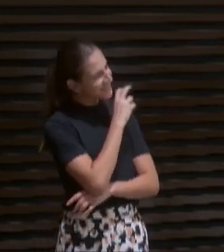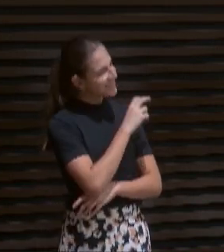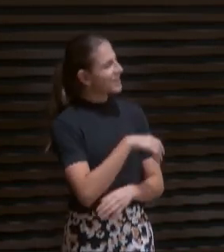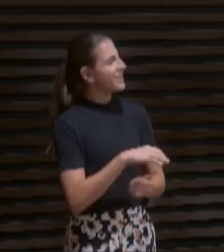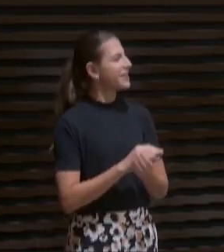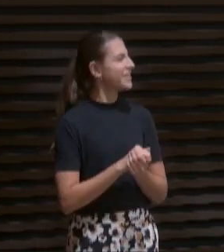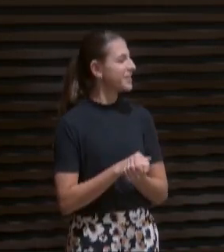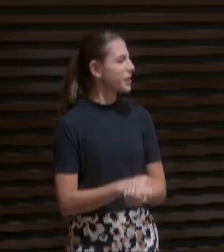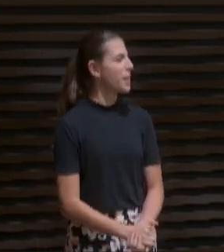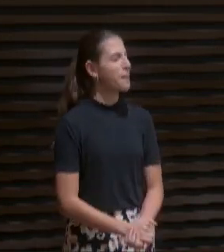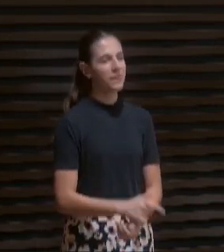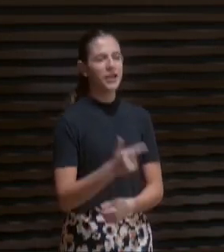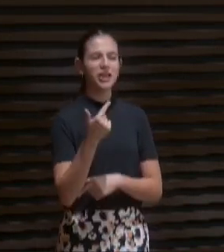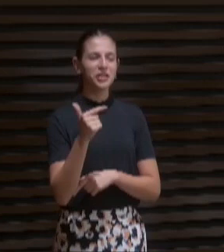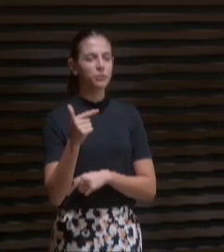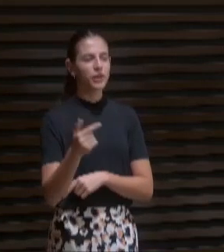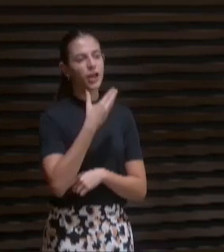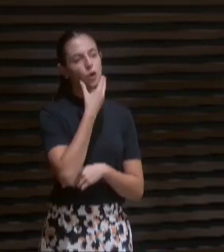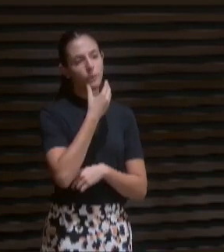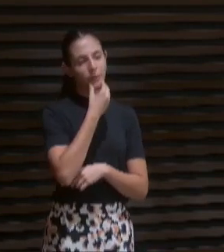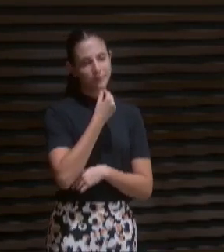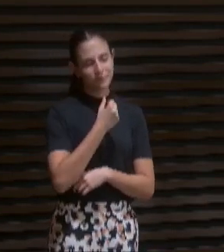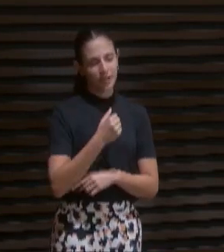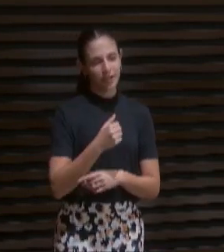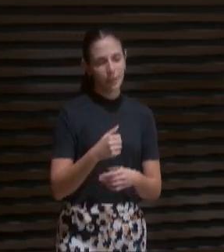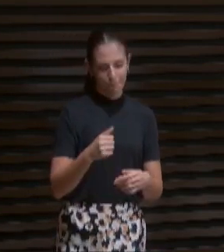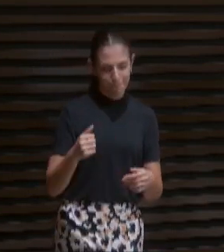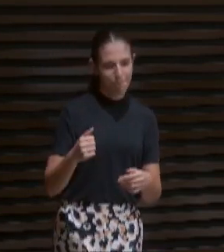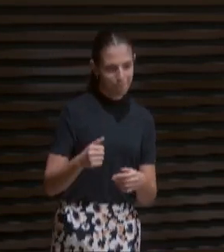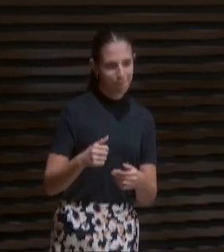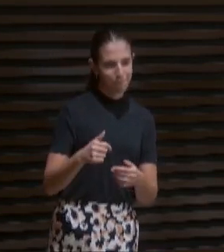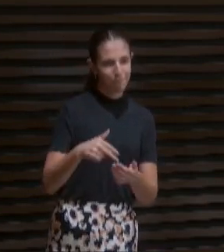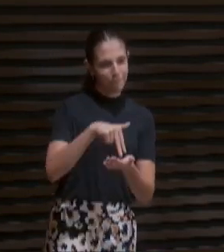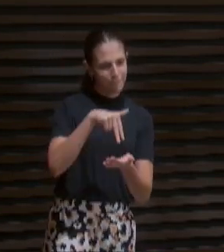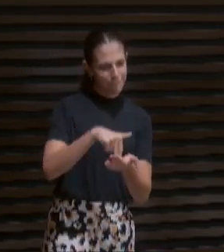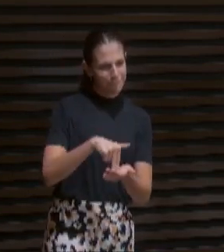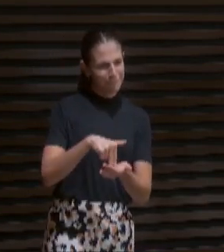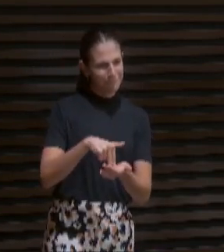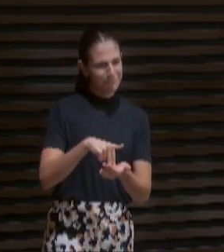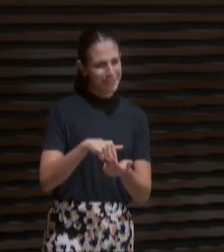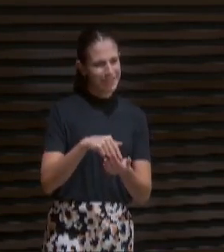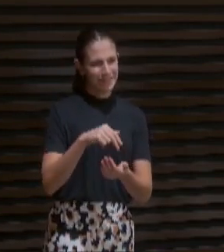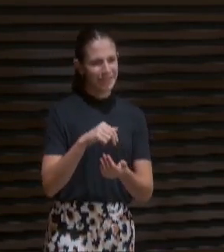Não tem homem que pise numa mulher. Ela é co-igual, mas tem que ter